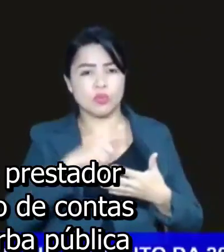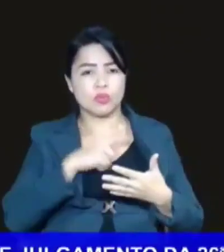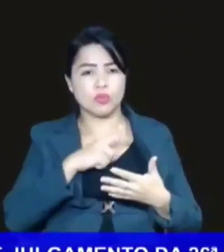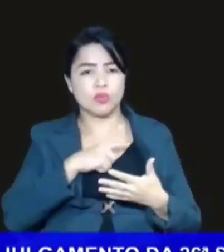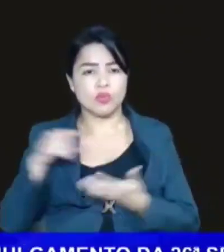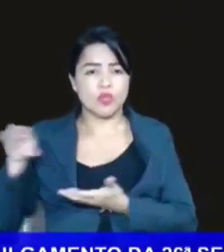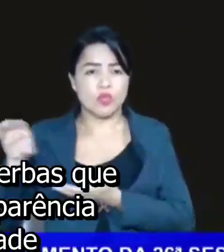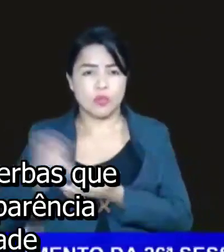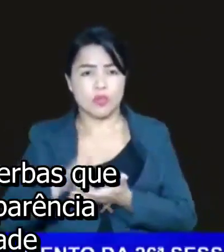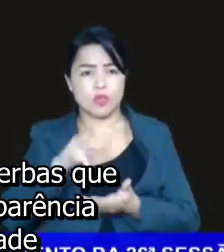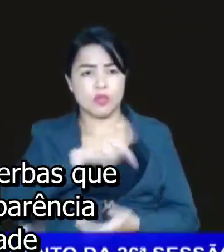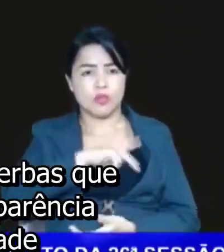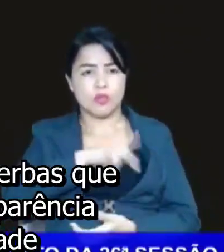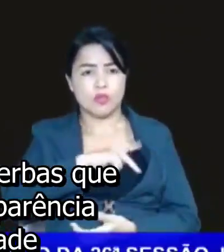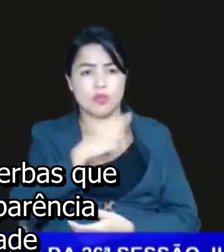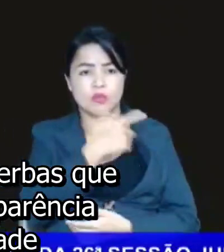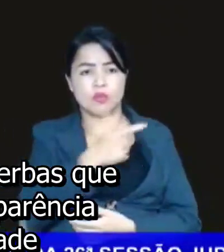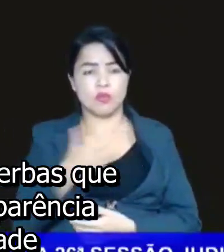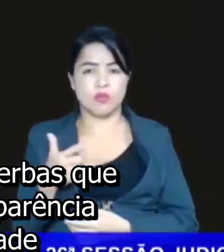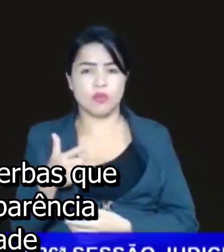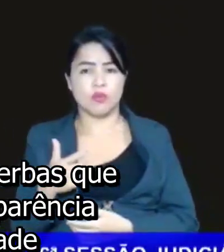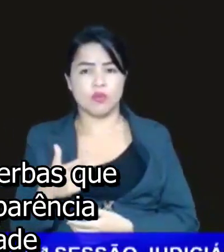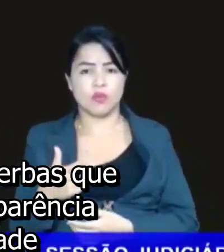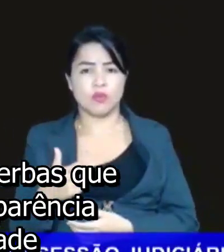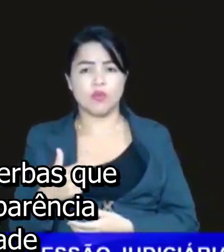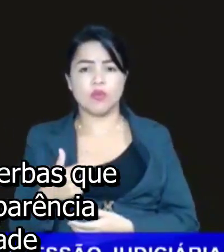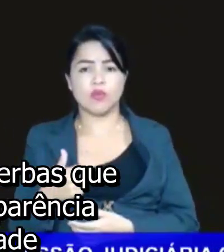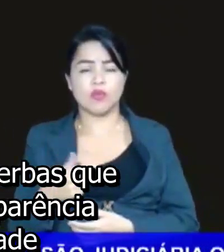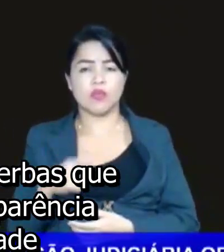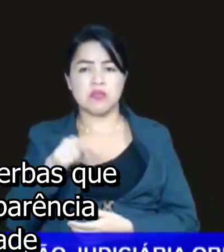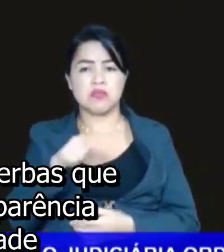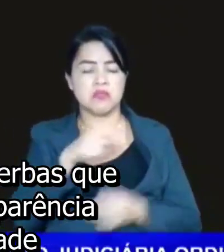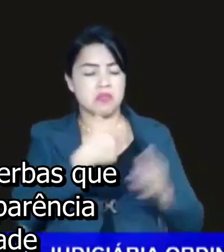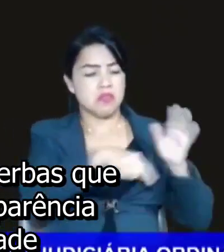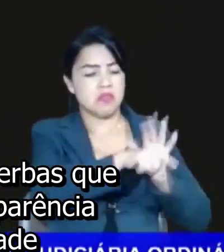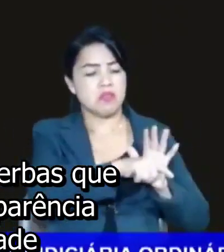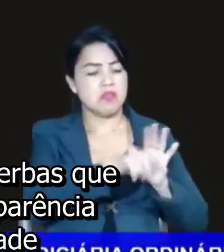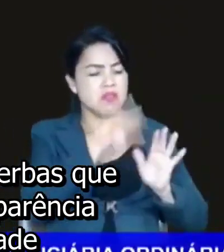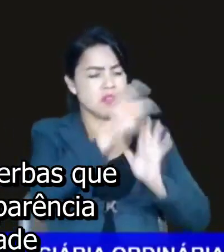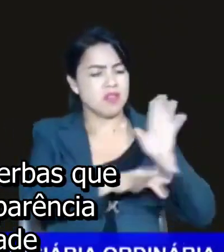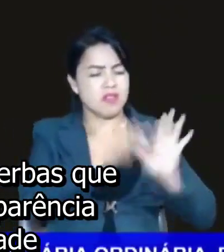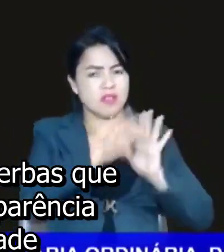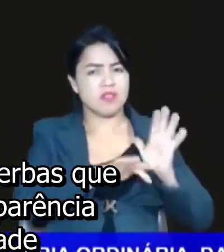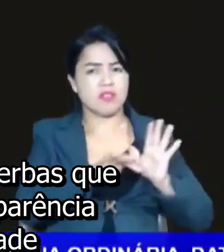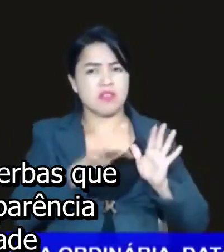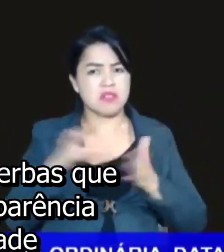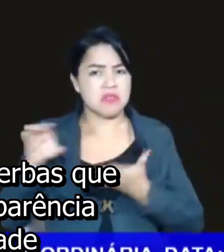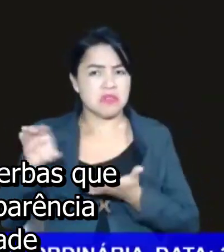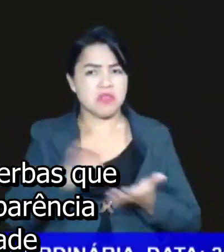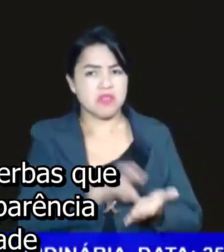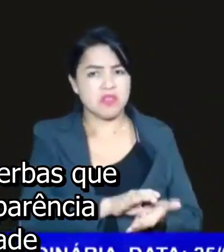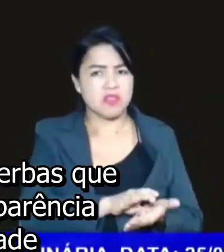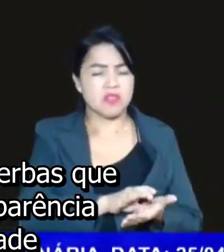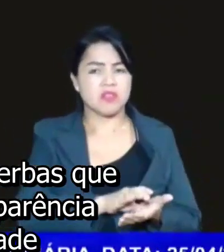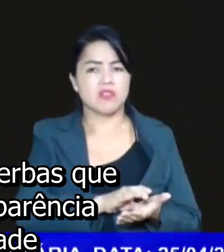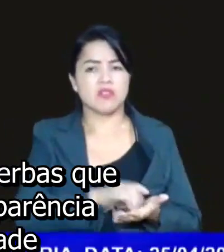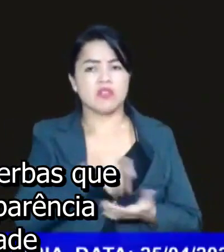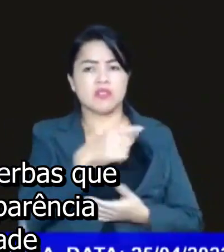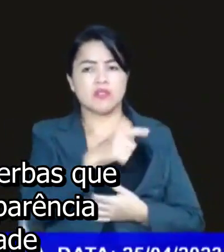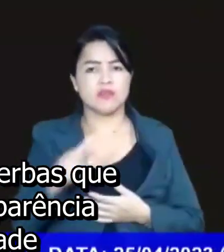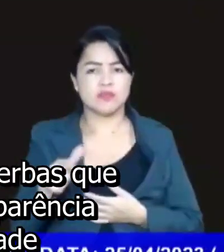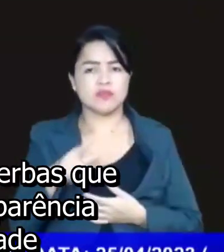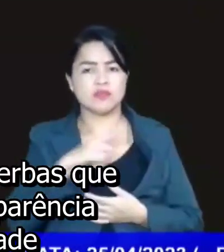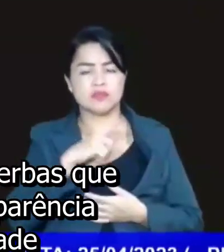verba pública. Não há, à margem da Constituição, um espaço para verbas sobre as quais não se